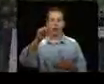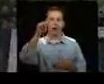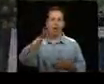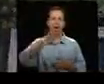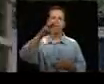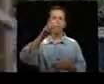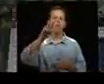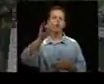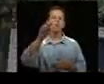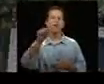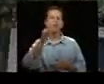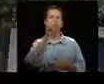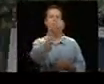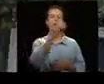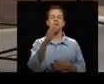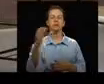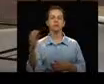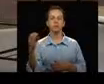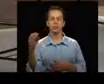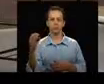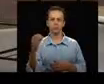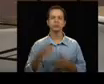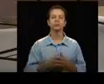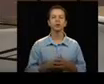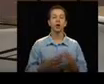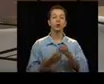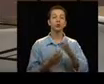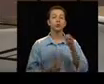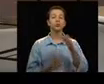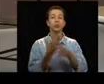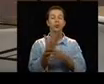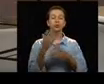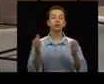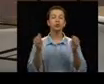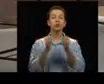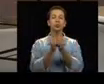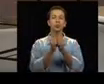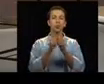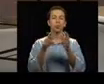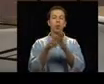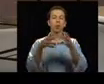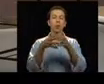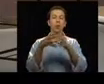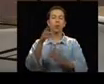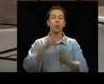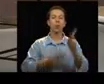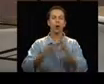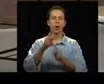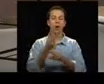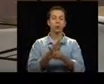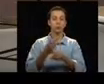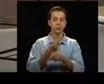O MOVA é um movimento de alfabetização, né, que surge junto às